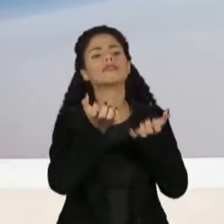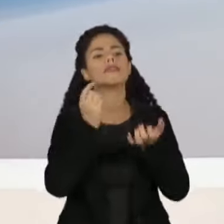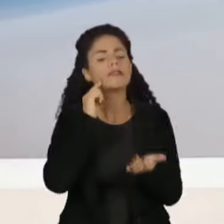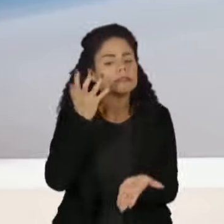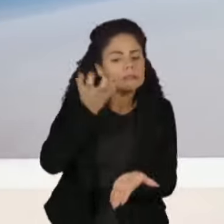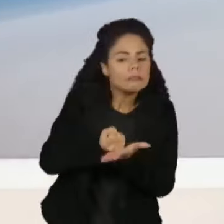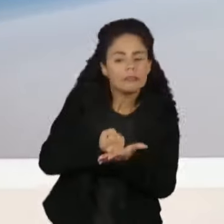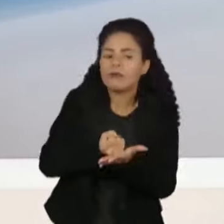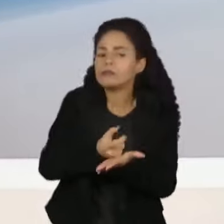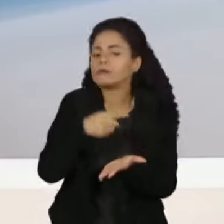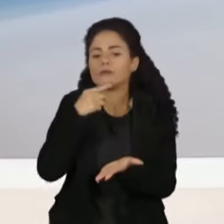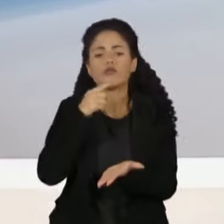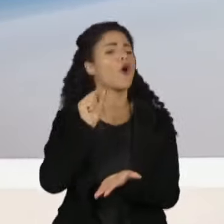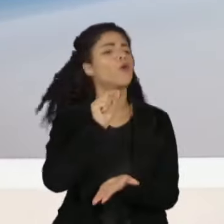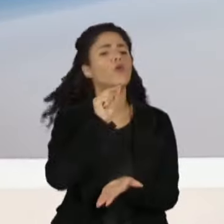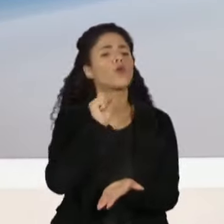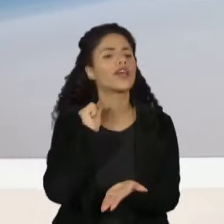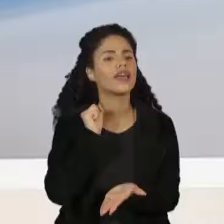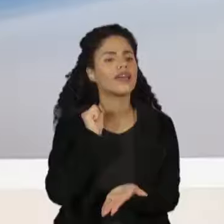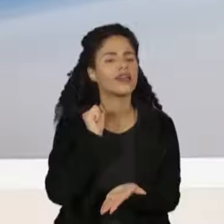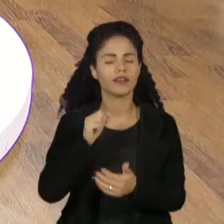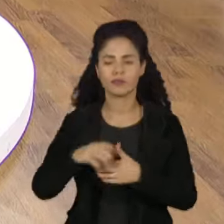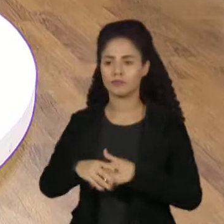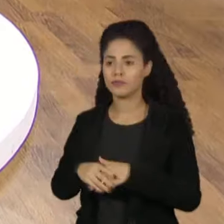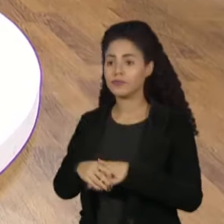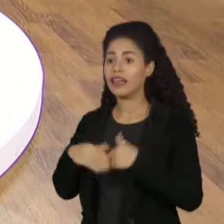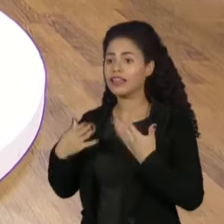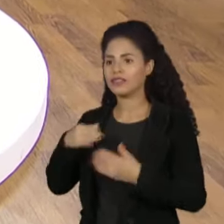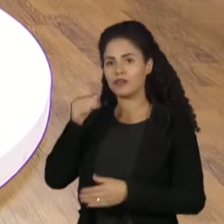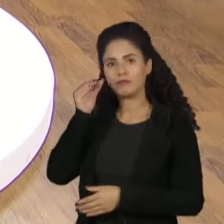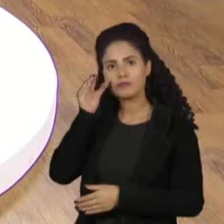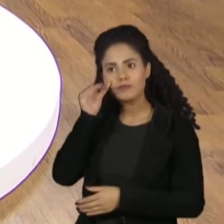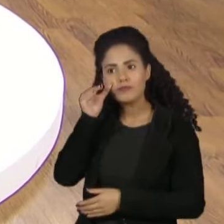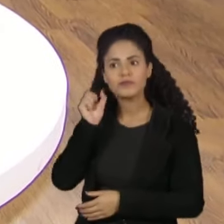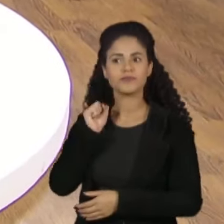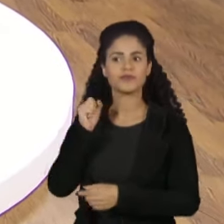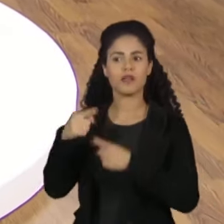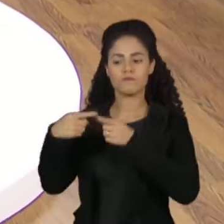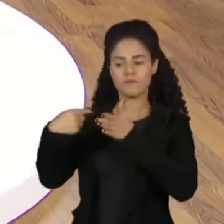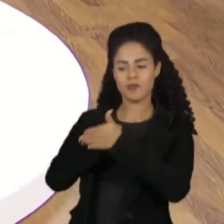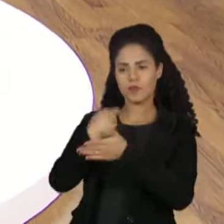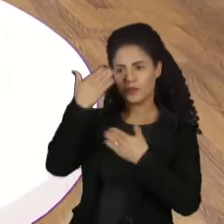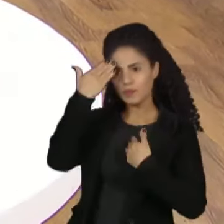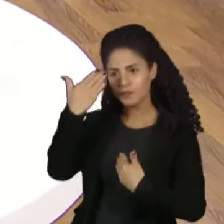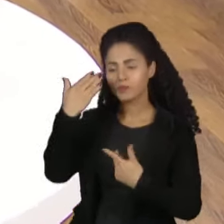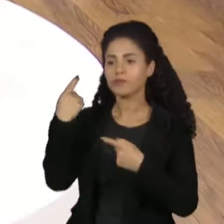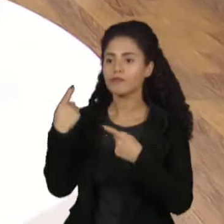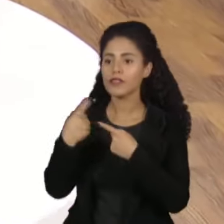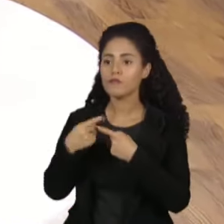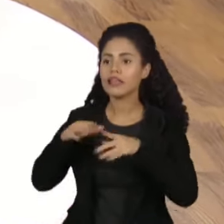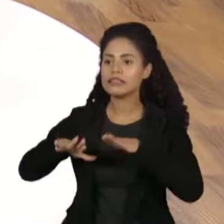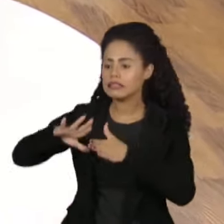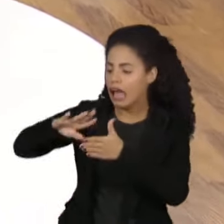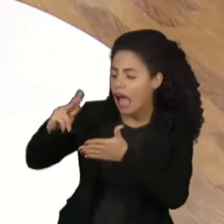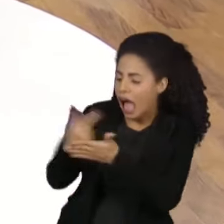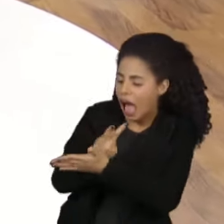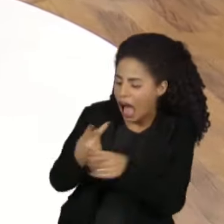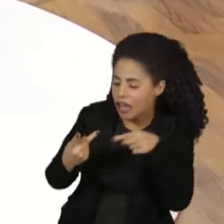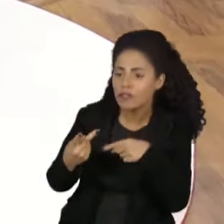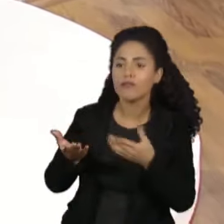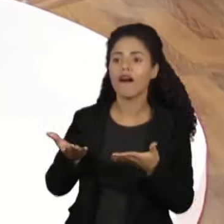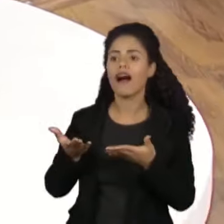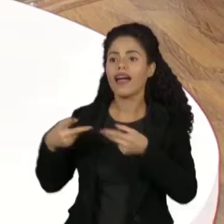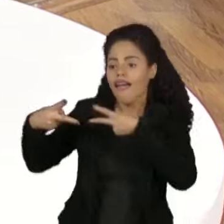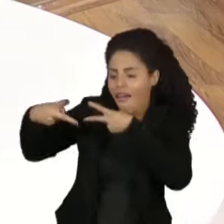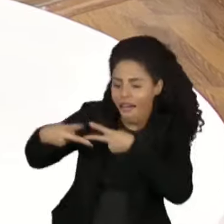ter gravado sei lá é isso o o o interessante da sua pergunta é que o que dava errado era o que a